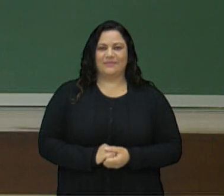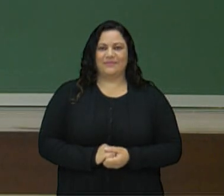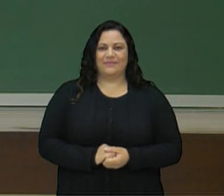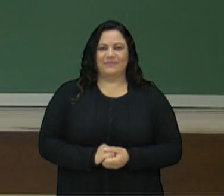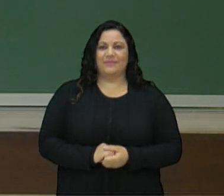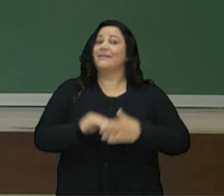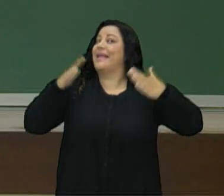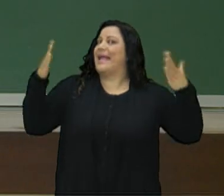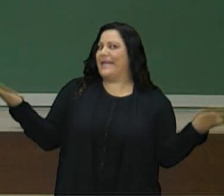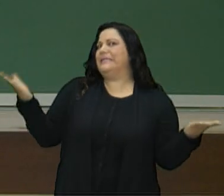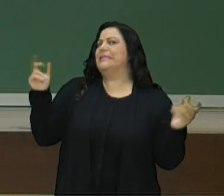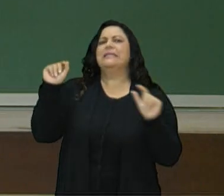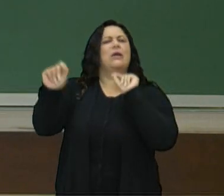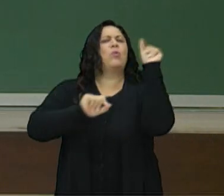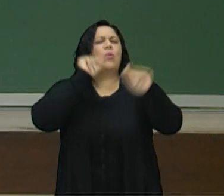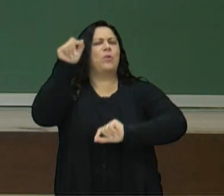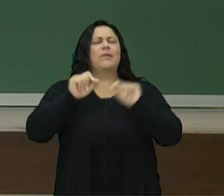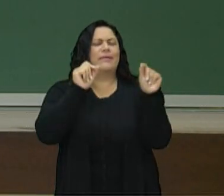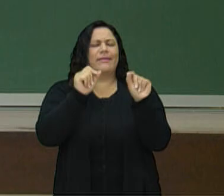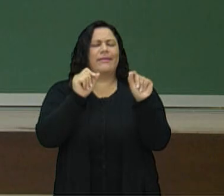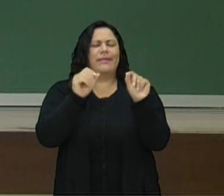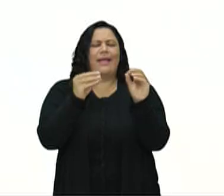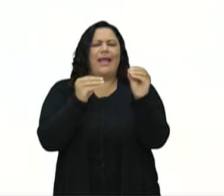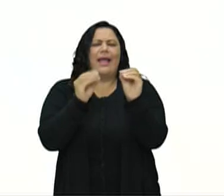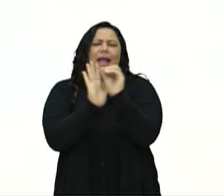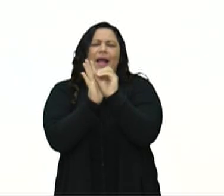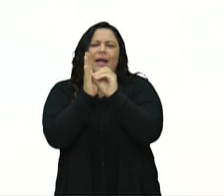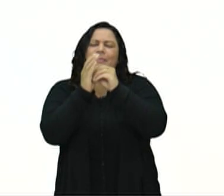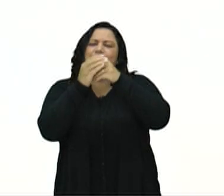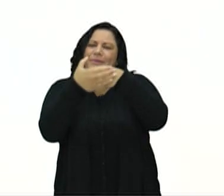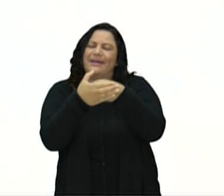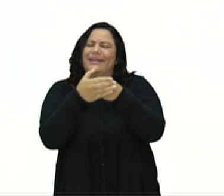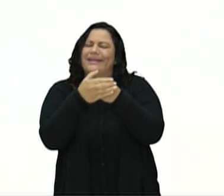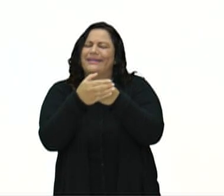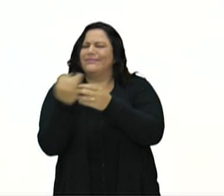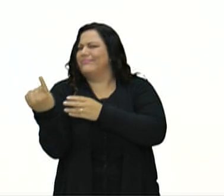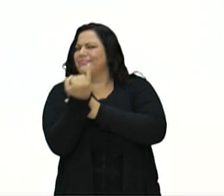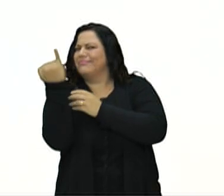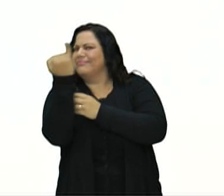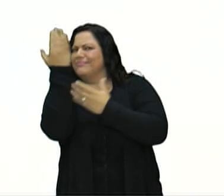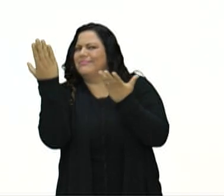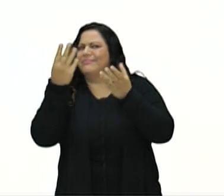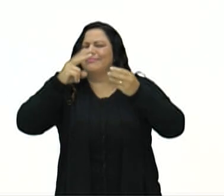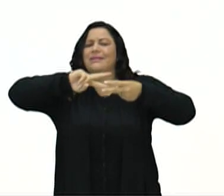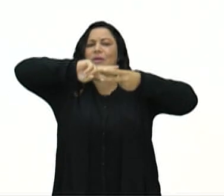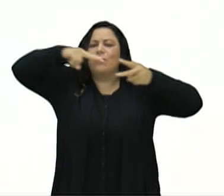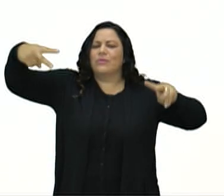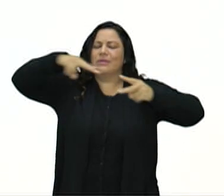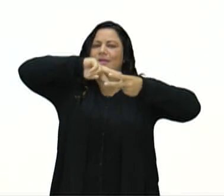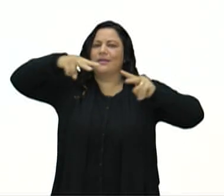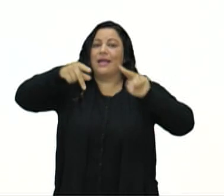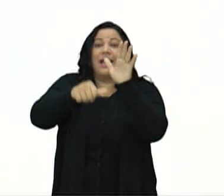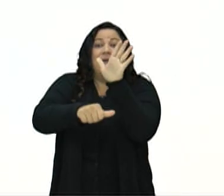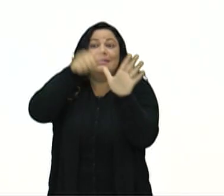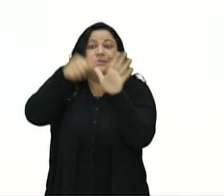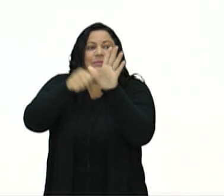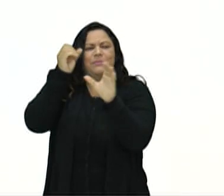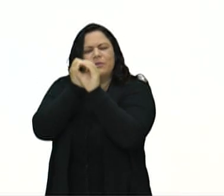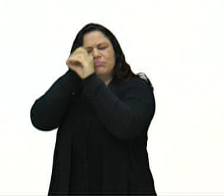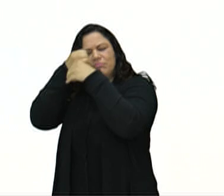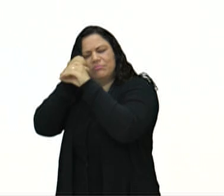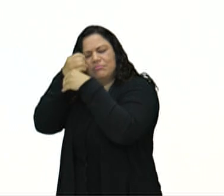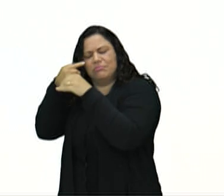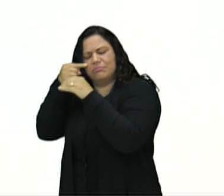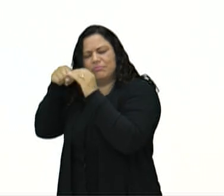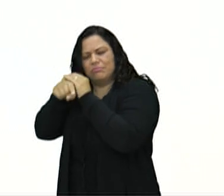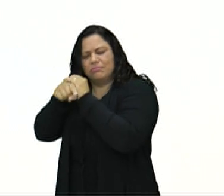Então, gente, qual é essa molécula tão importante? DNA. O que é isso aqui? São as primeiras imagens de microscopia